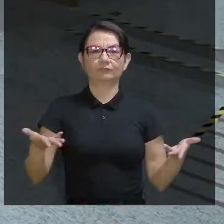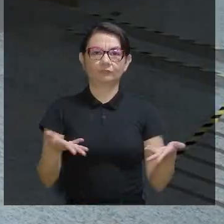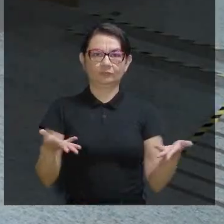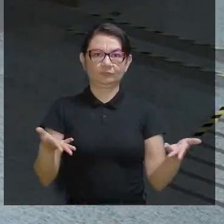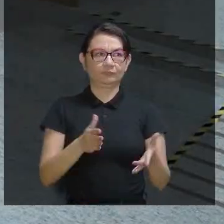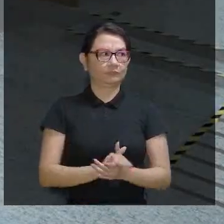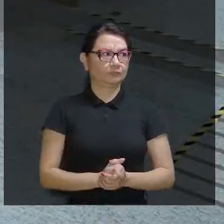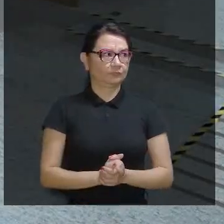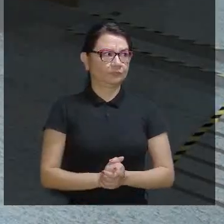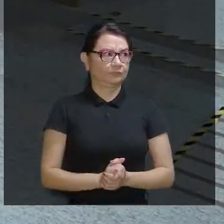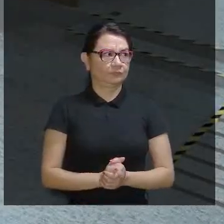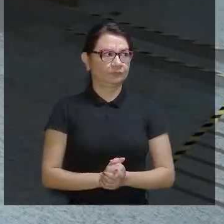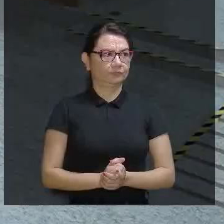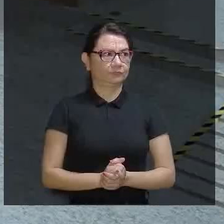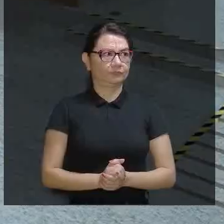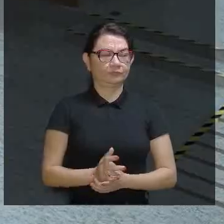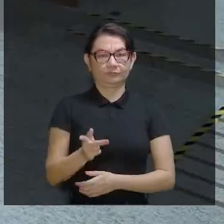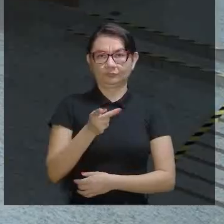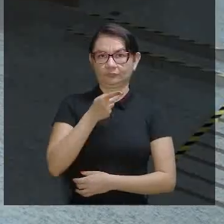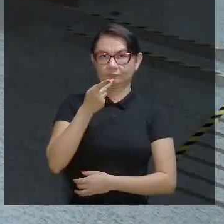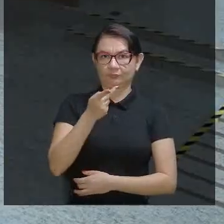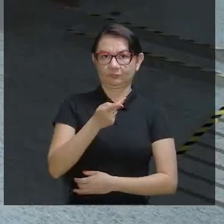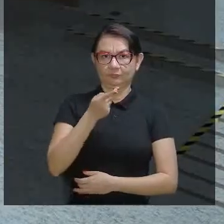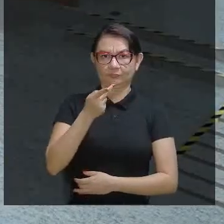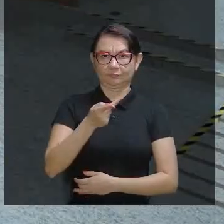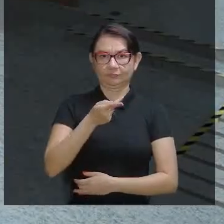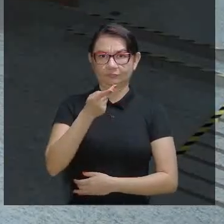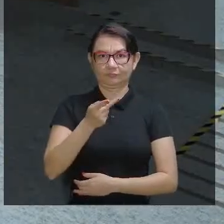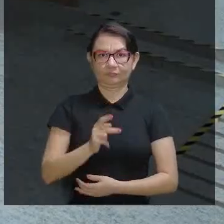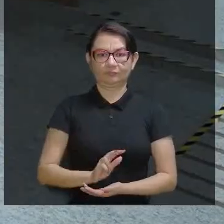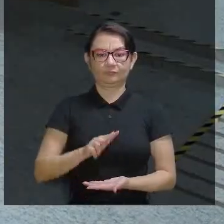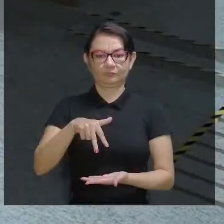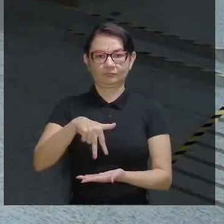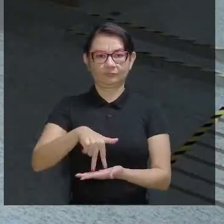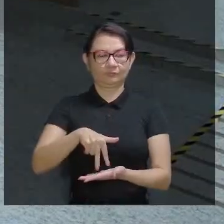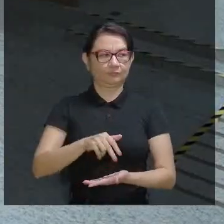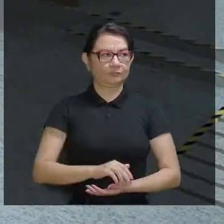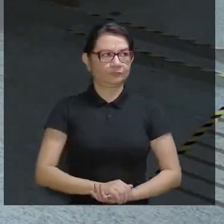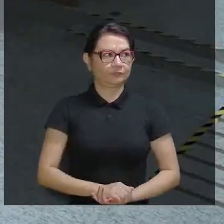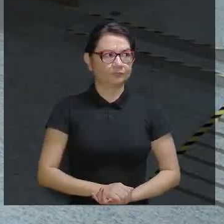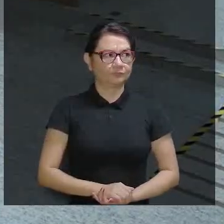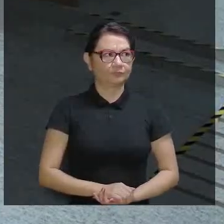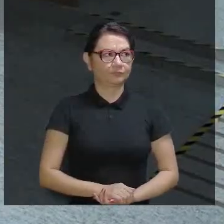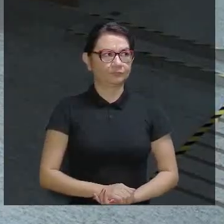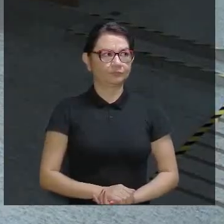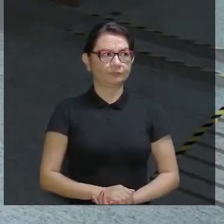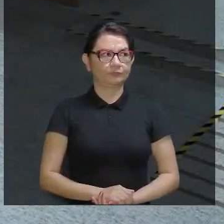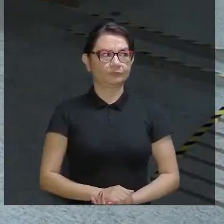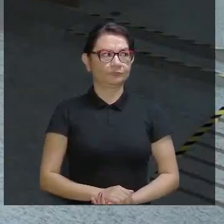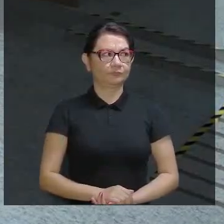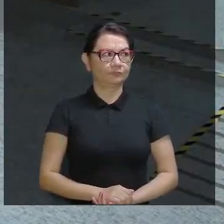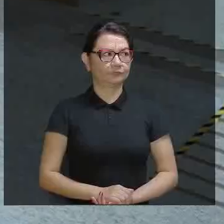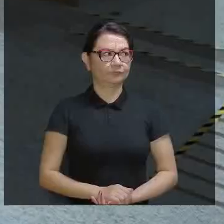ombro, com blusa preta de manga longa e saia longa bege.